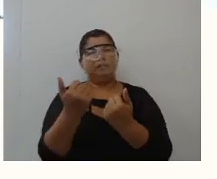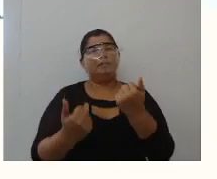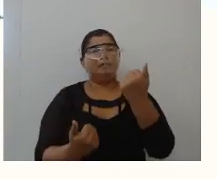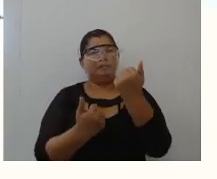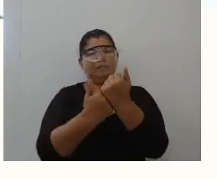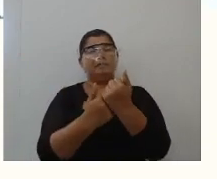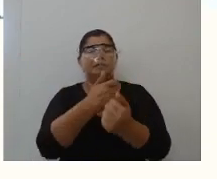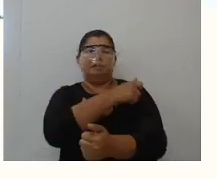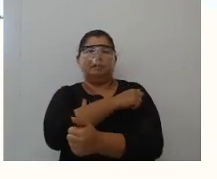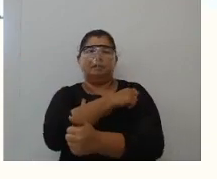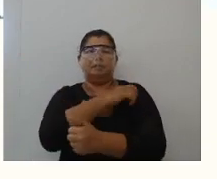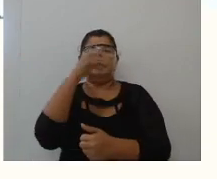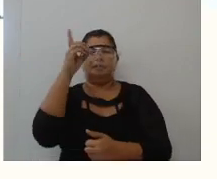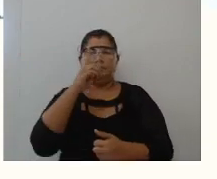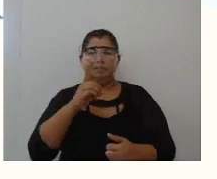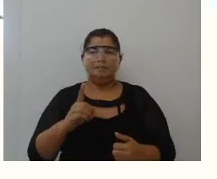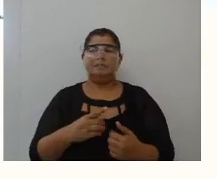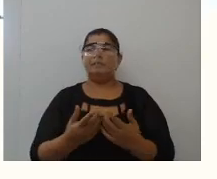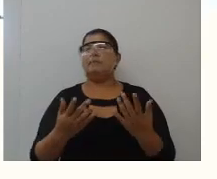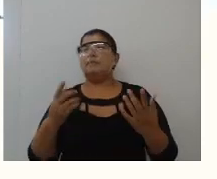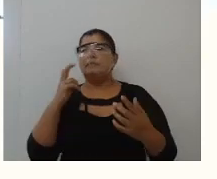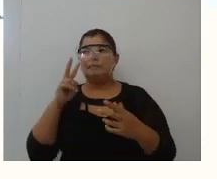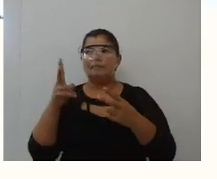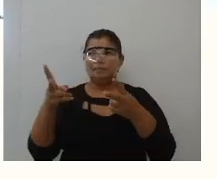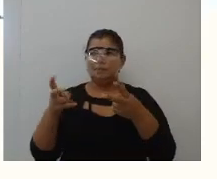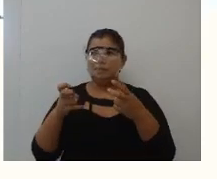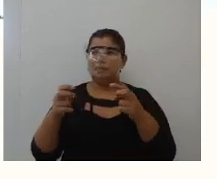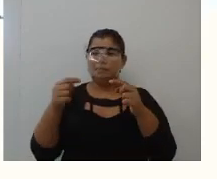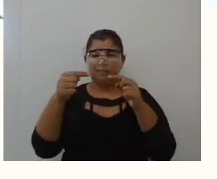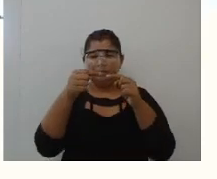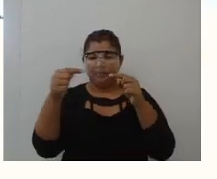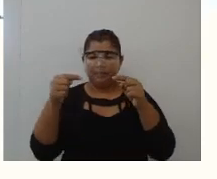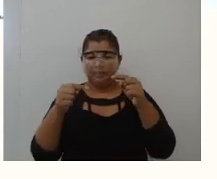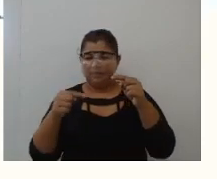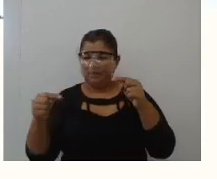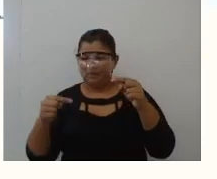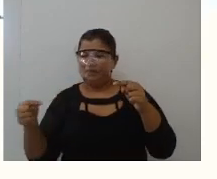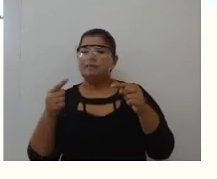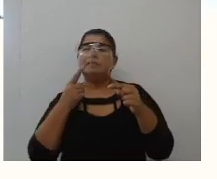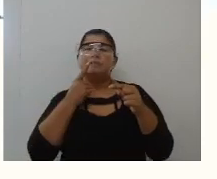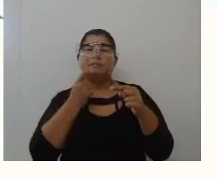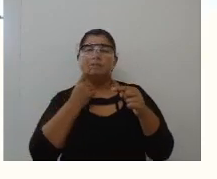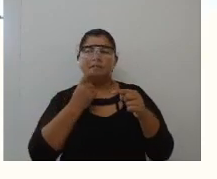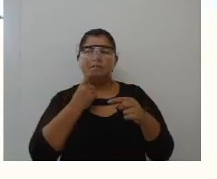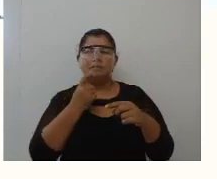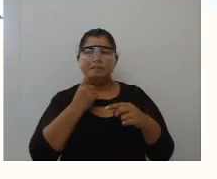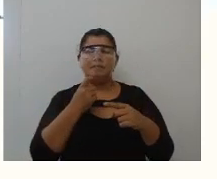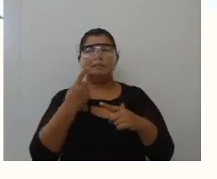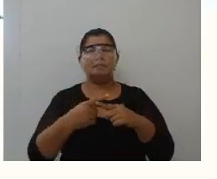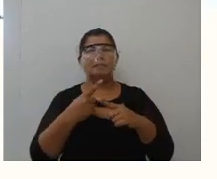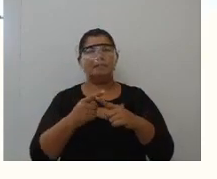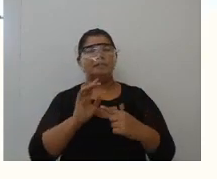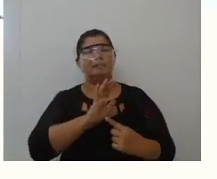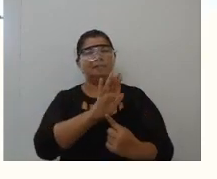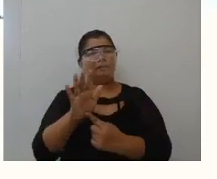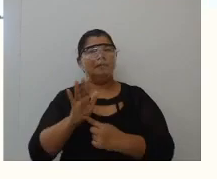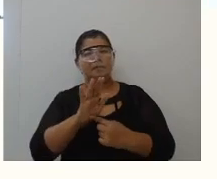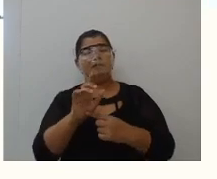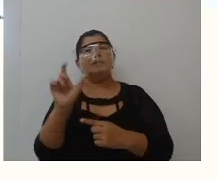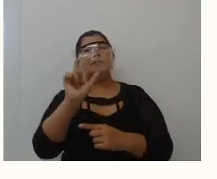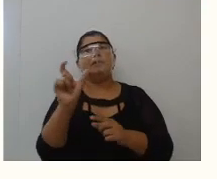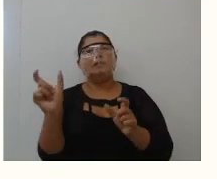Mais uma vez, o para quê. Percebam que eu grifei de propósito, gente, para mostrar a vocês como o uso das conjunções